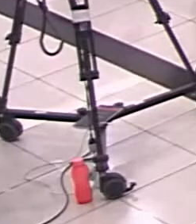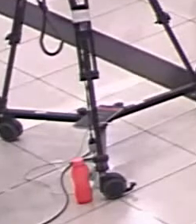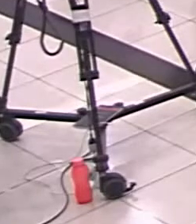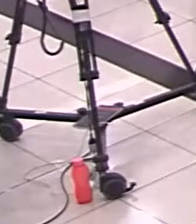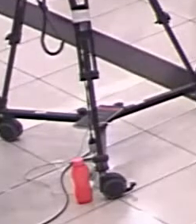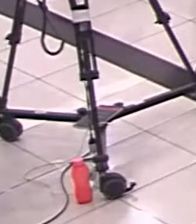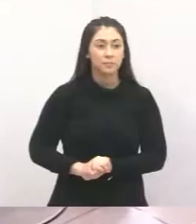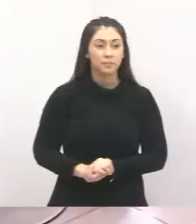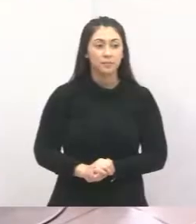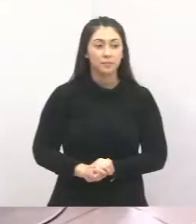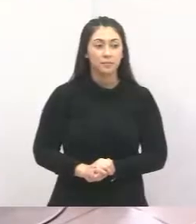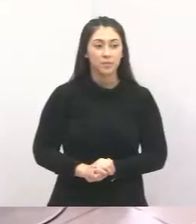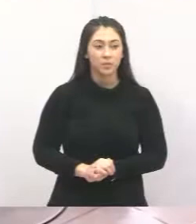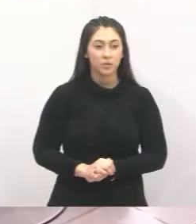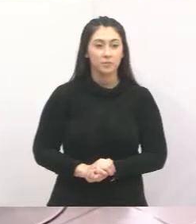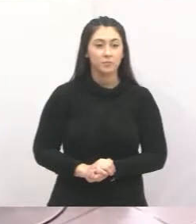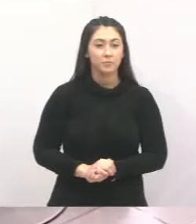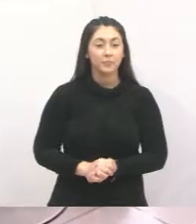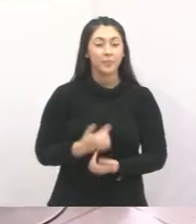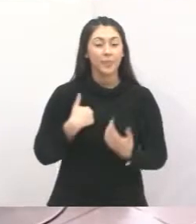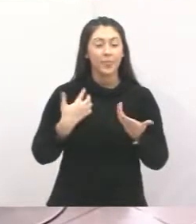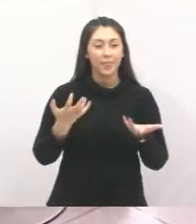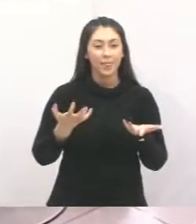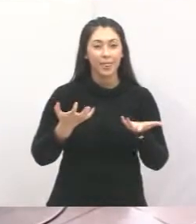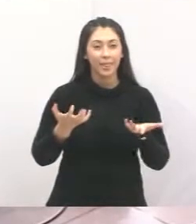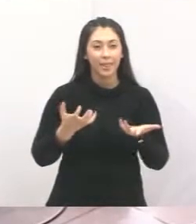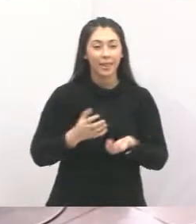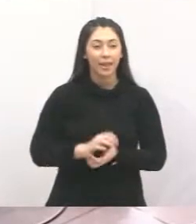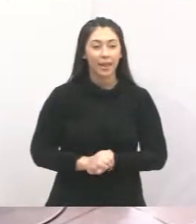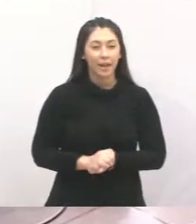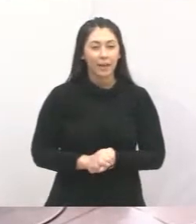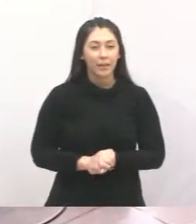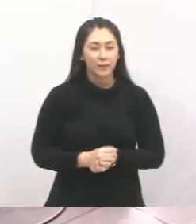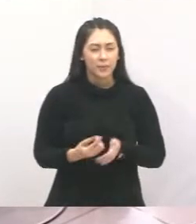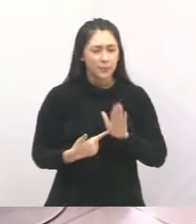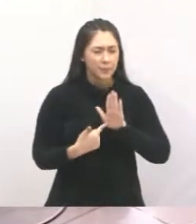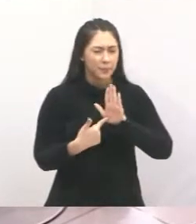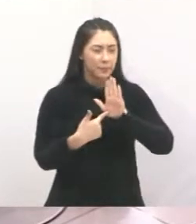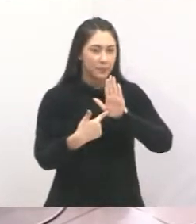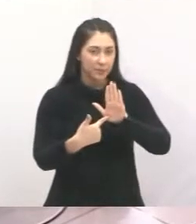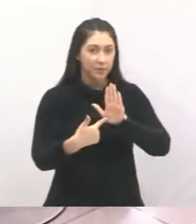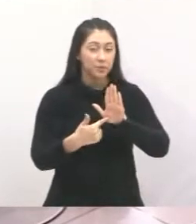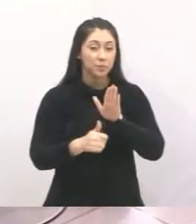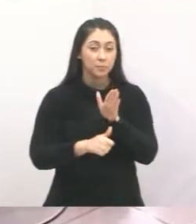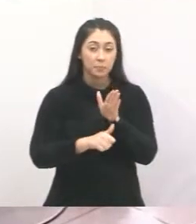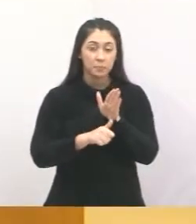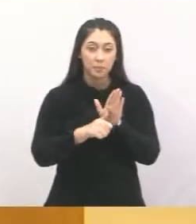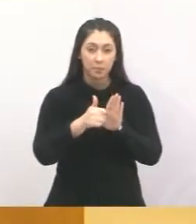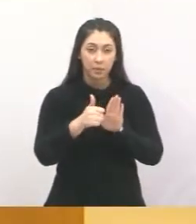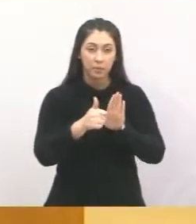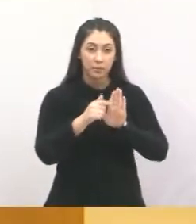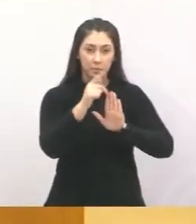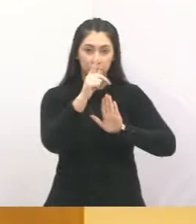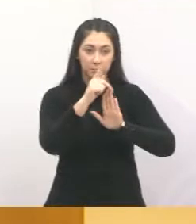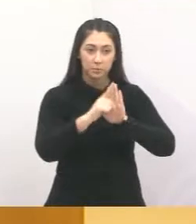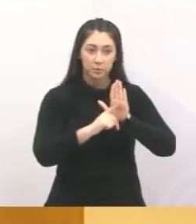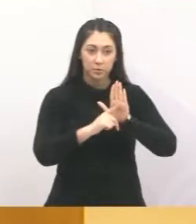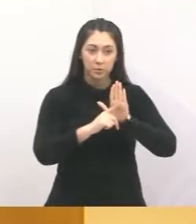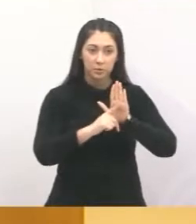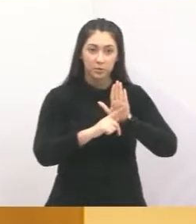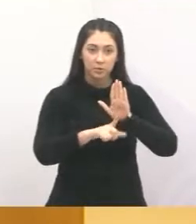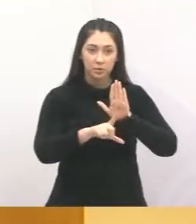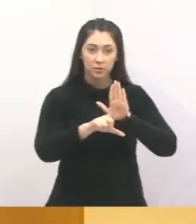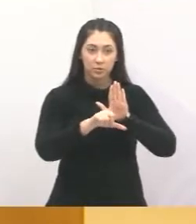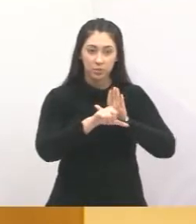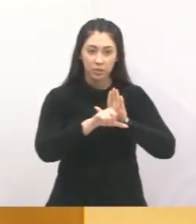assistem. Eu quero aqui estar apresentando o primeiro dos 3 projetos de